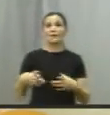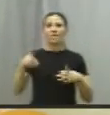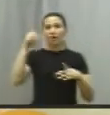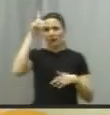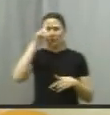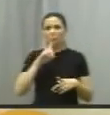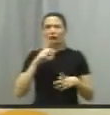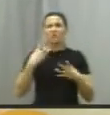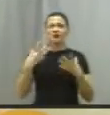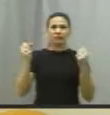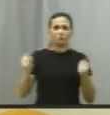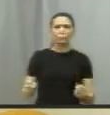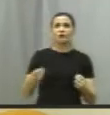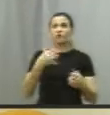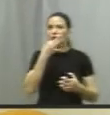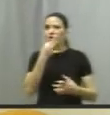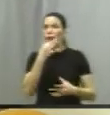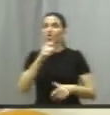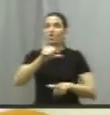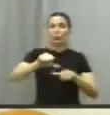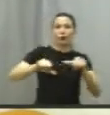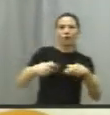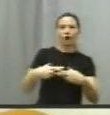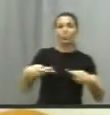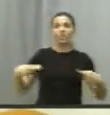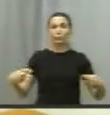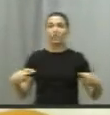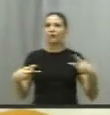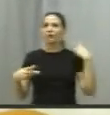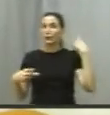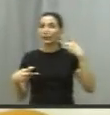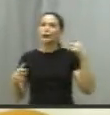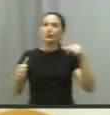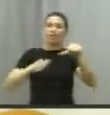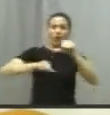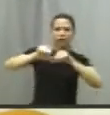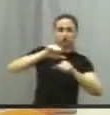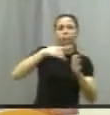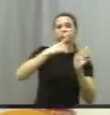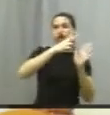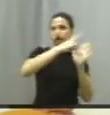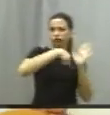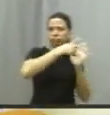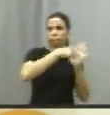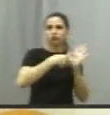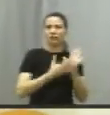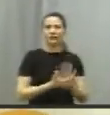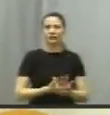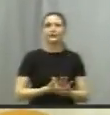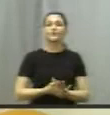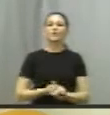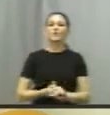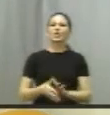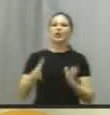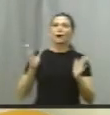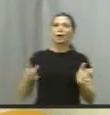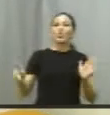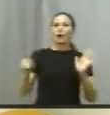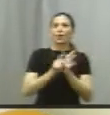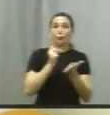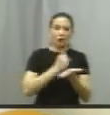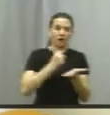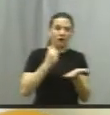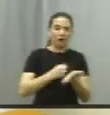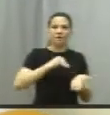direito de dar opinião, inclusive mudar muita coisa. E os vereadores sabem que eu mudava. Dessa vez, querem protocolar o projeto